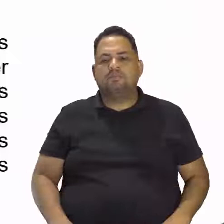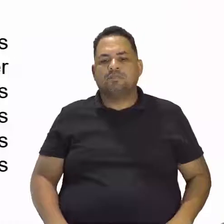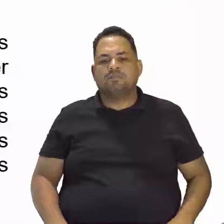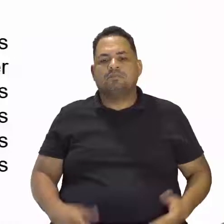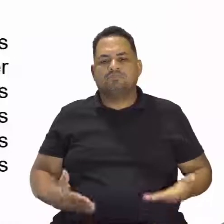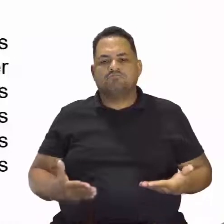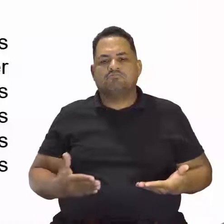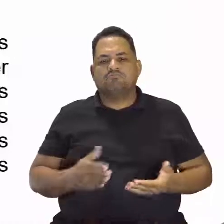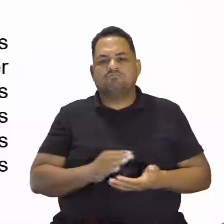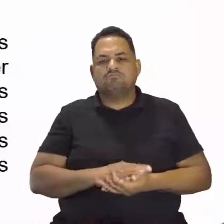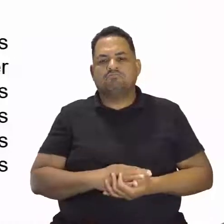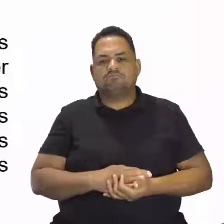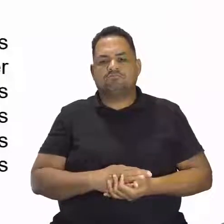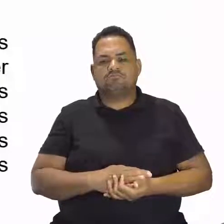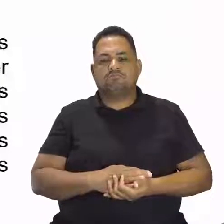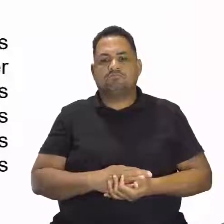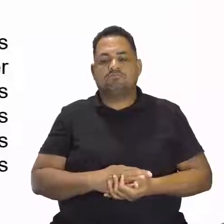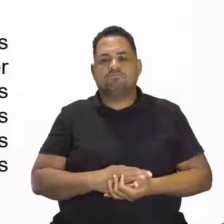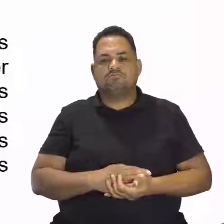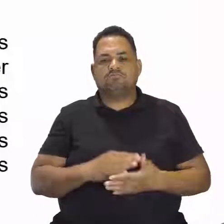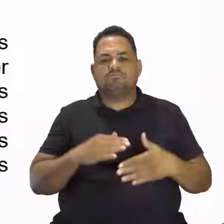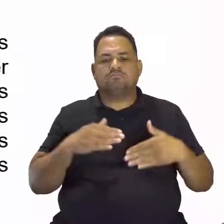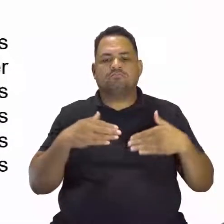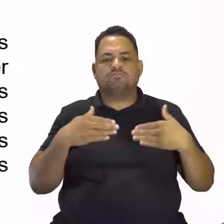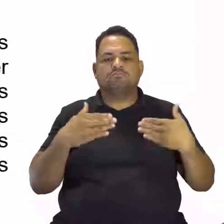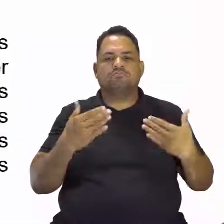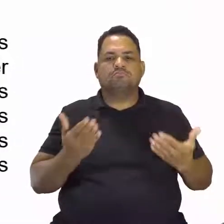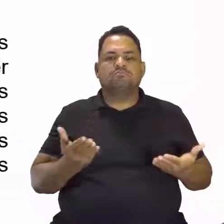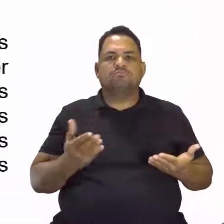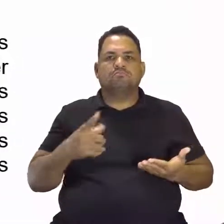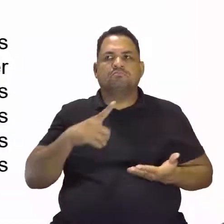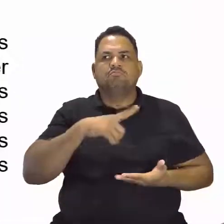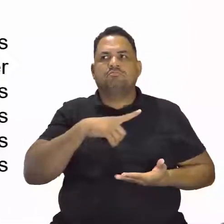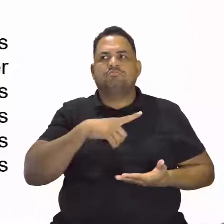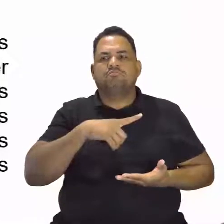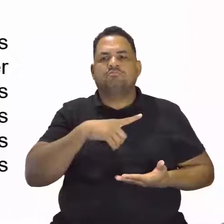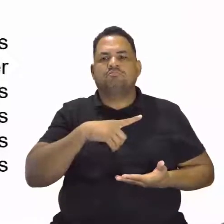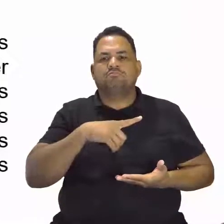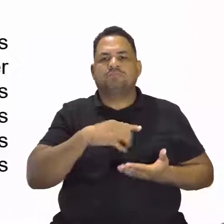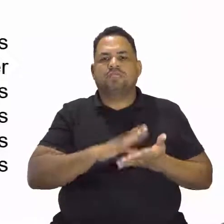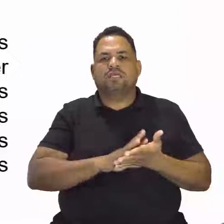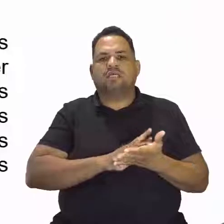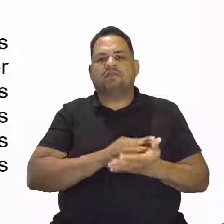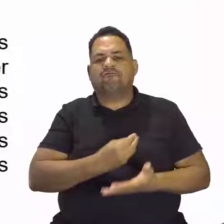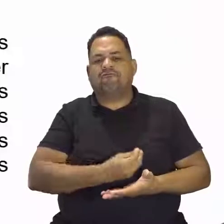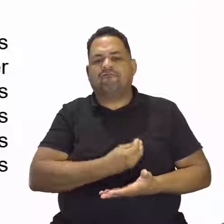essa região, onde ela tem uma